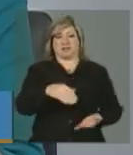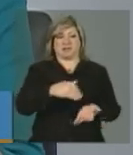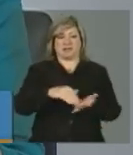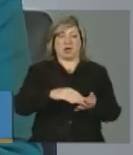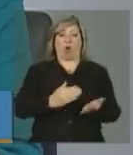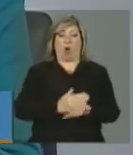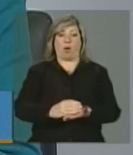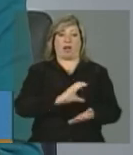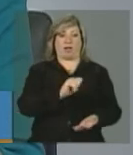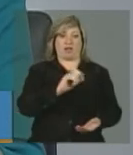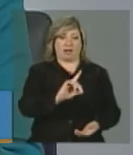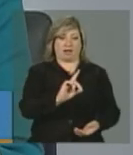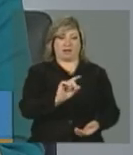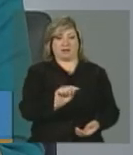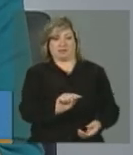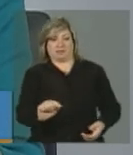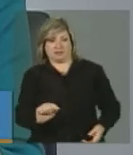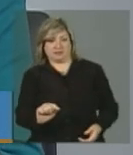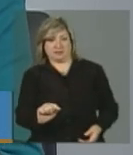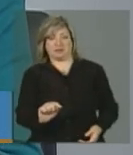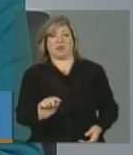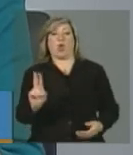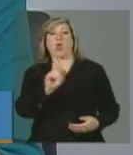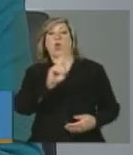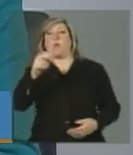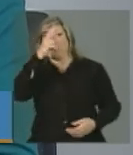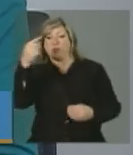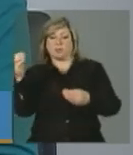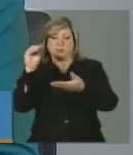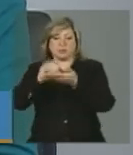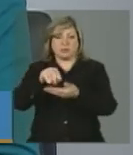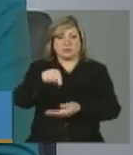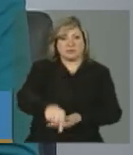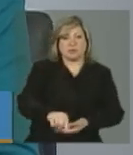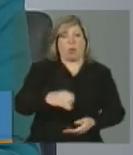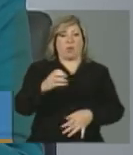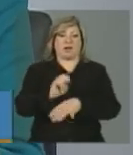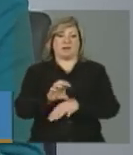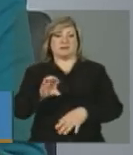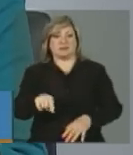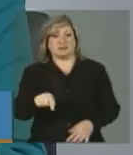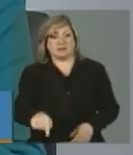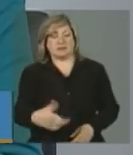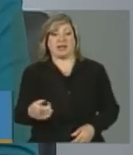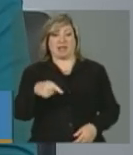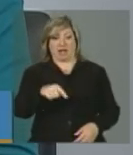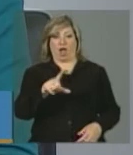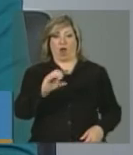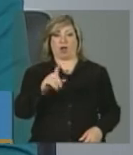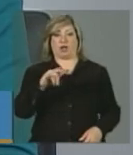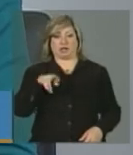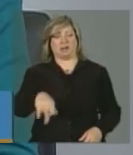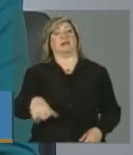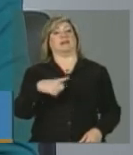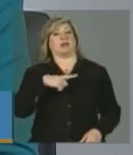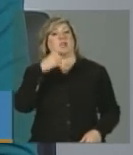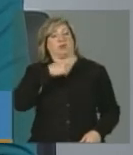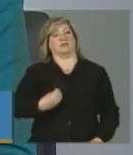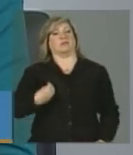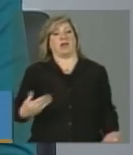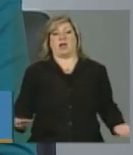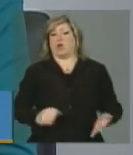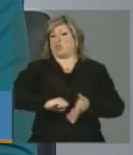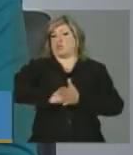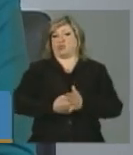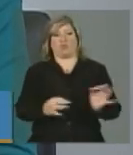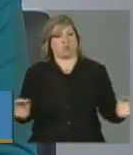CAD, underline, aí é o nome do município, underline o estado, né? Esse login está acessível ainda, a gente não